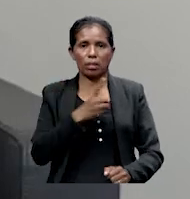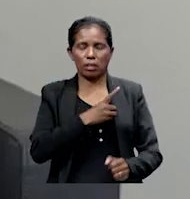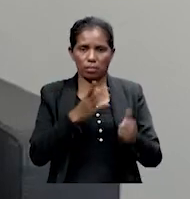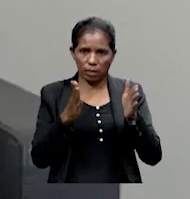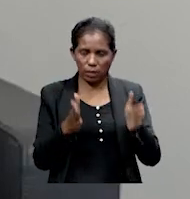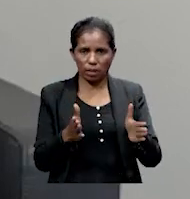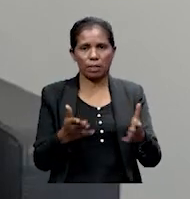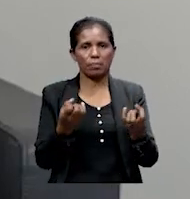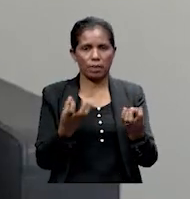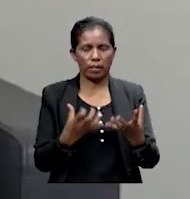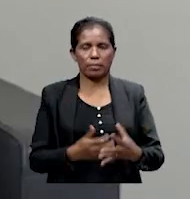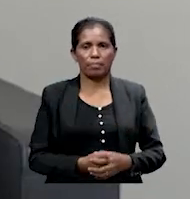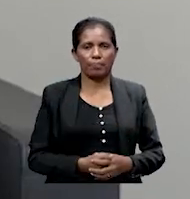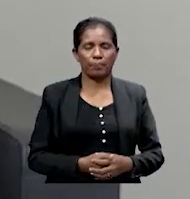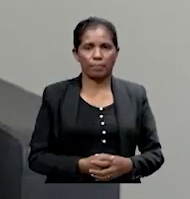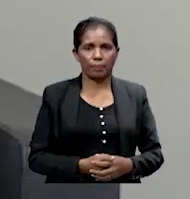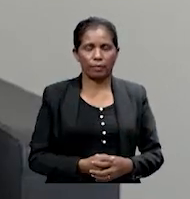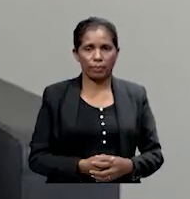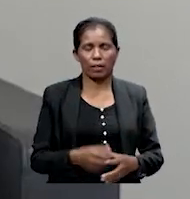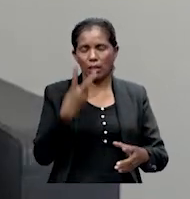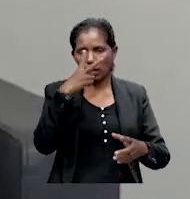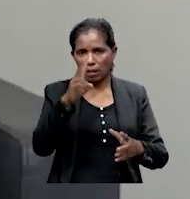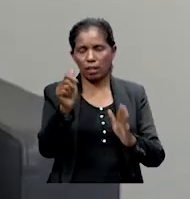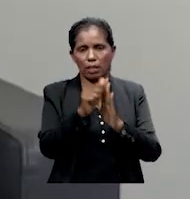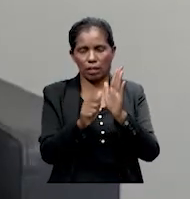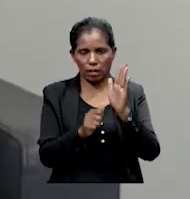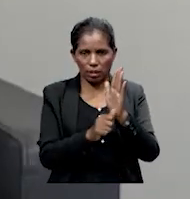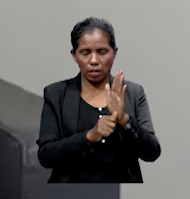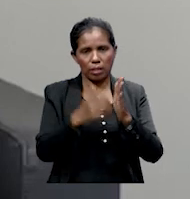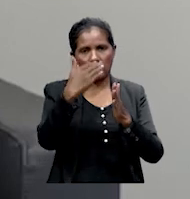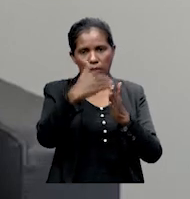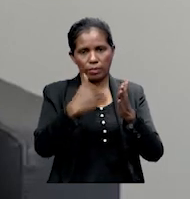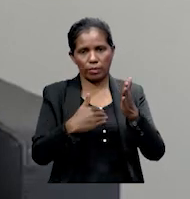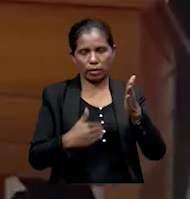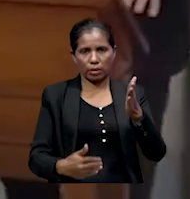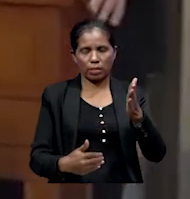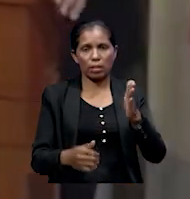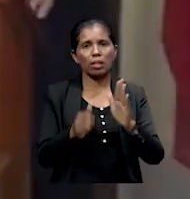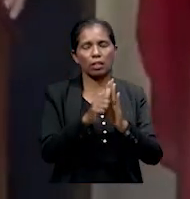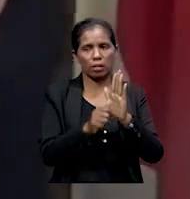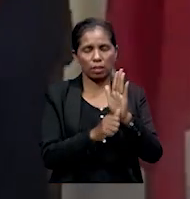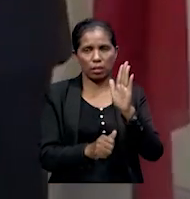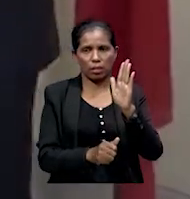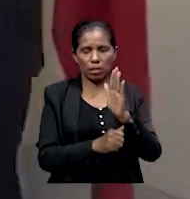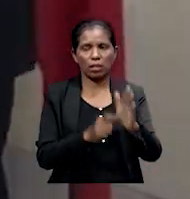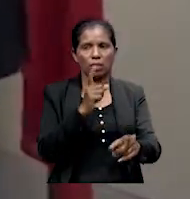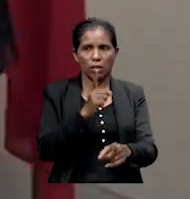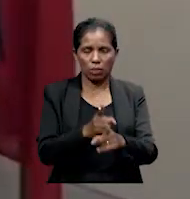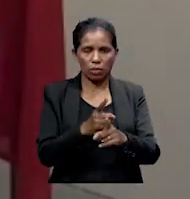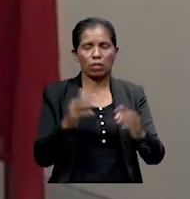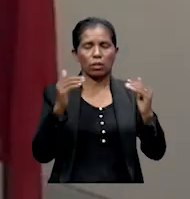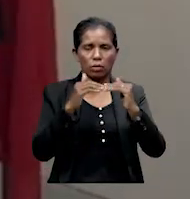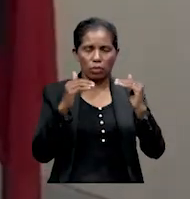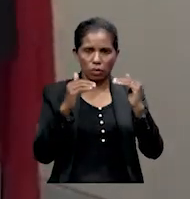Lubuquina. Are agenda Naru. Agenda ida, claro, Greater